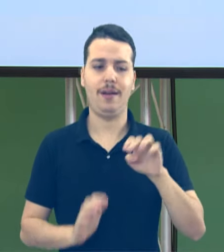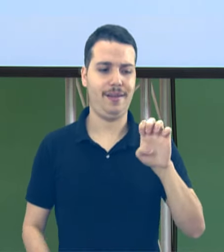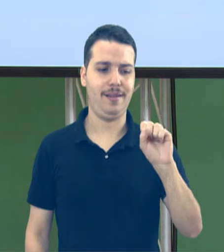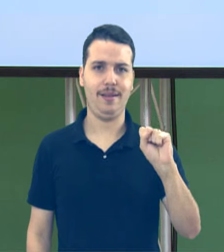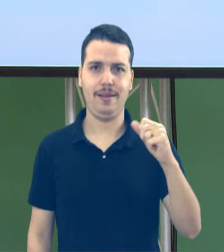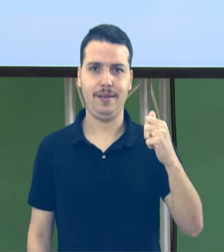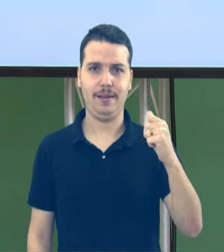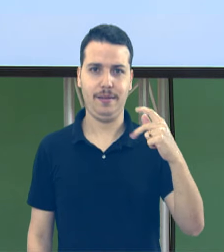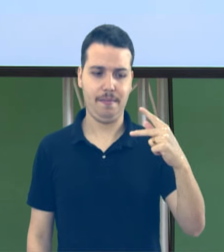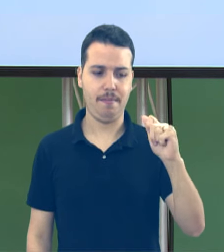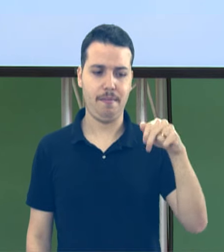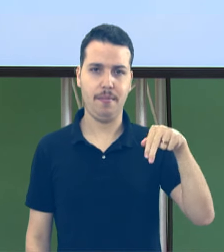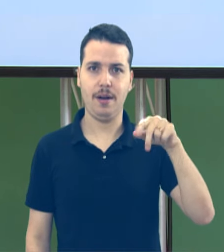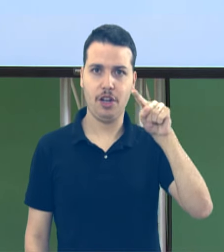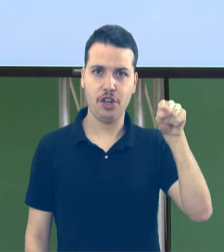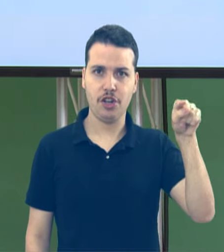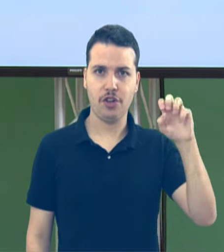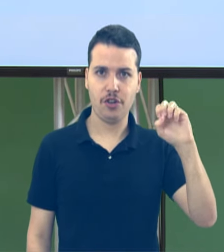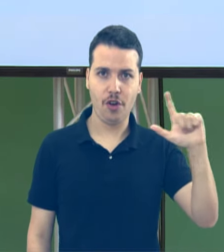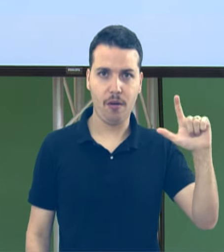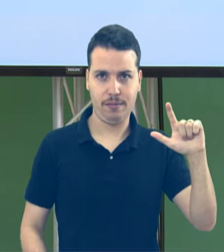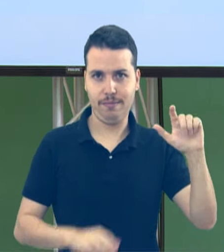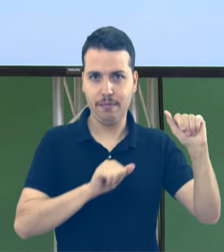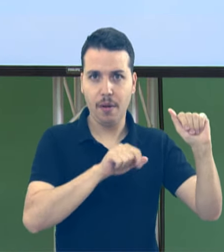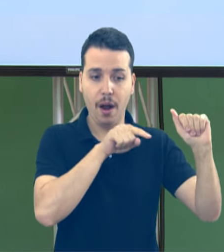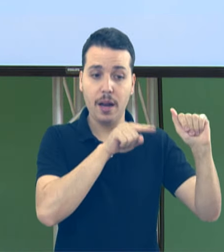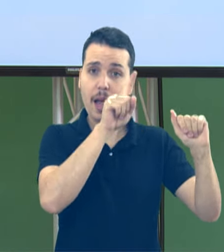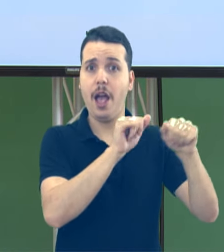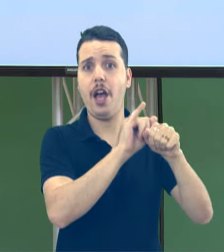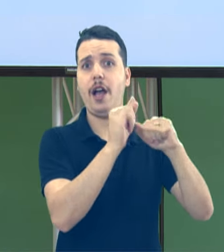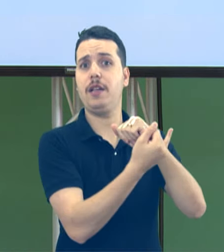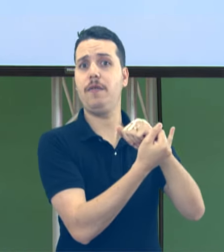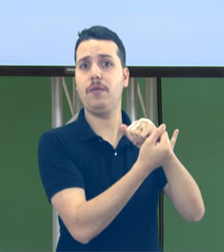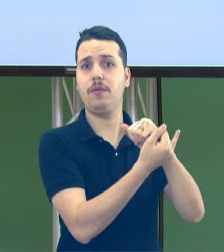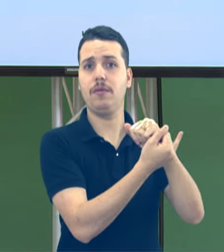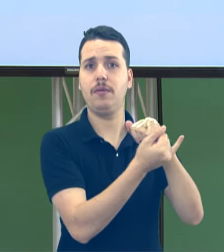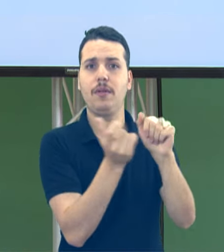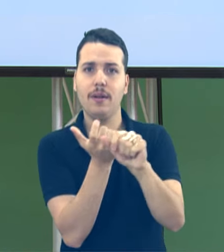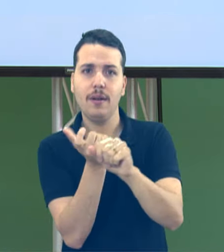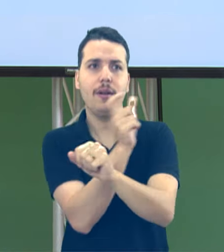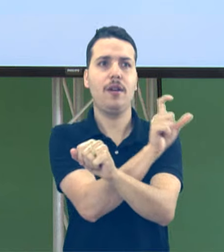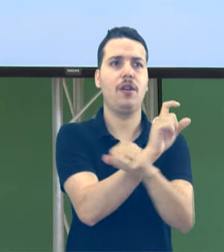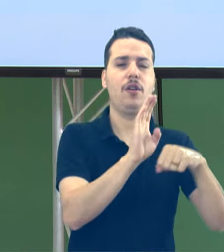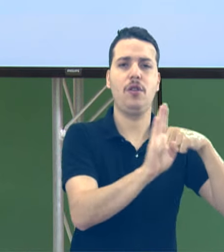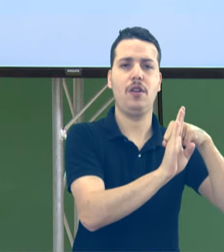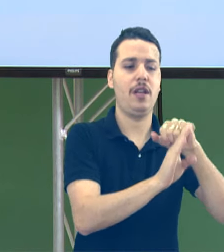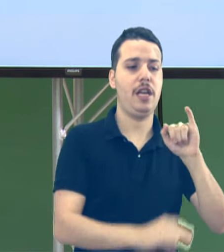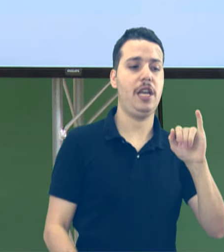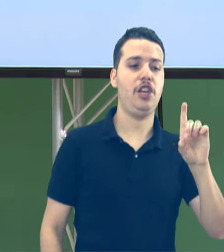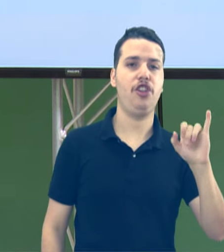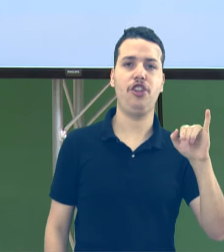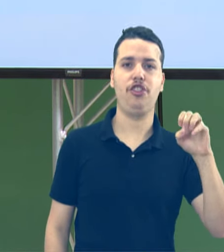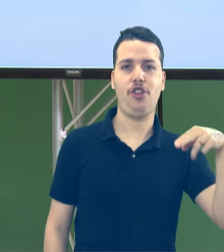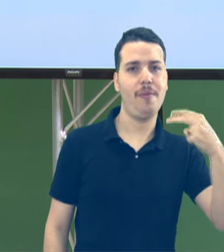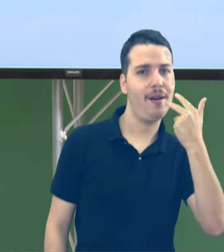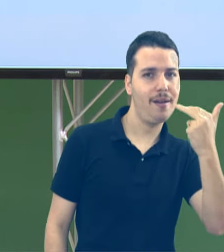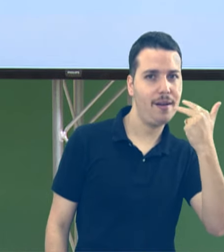espanhol está na função de adjetivo, acompanhando o quê? O substantivo idioma, dando